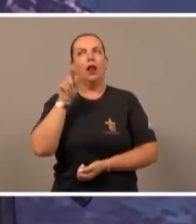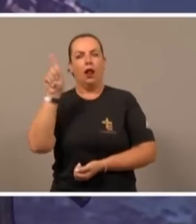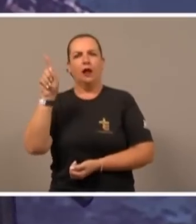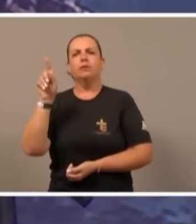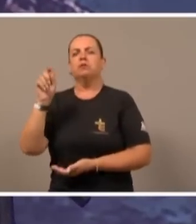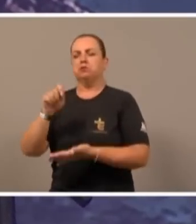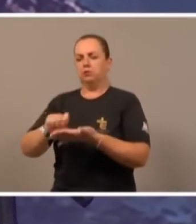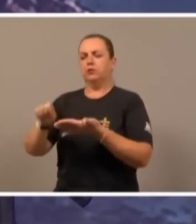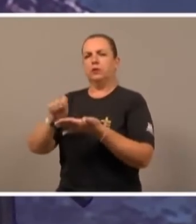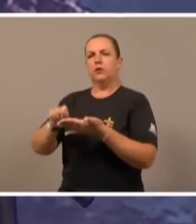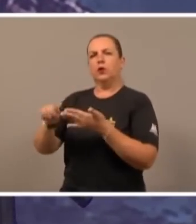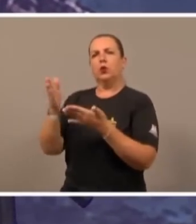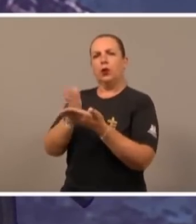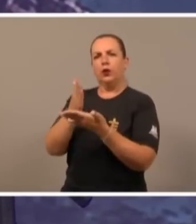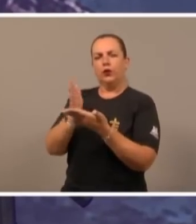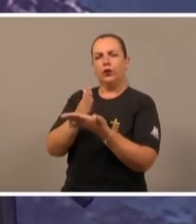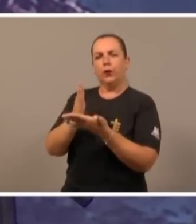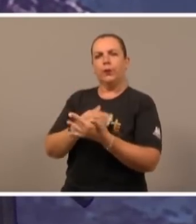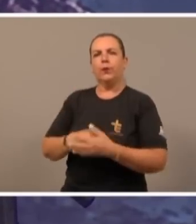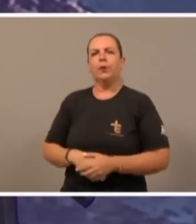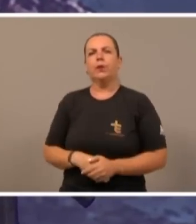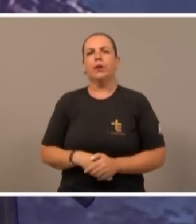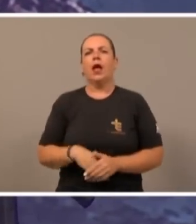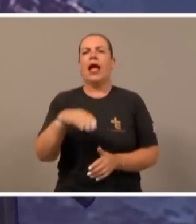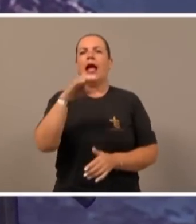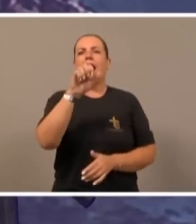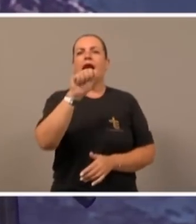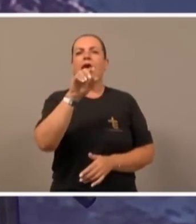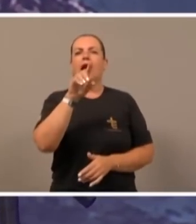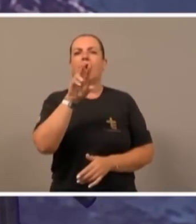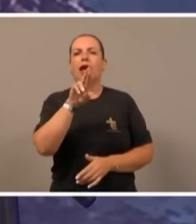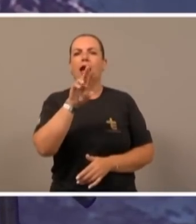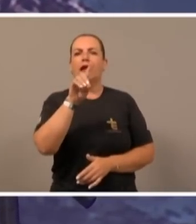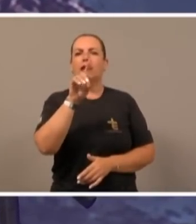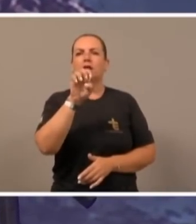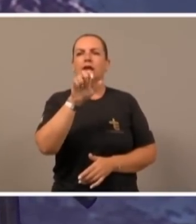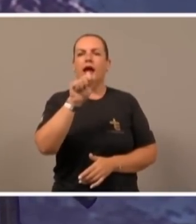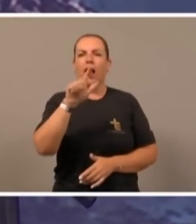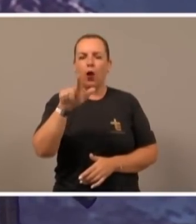livro do cardeal Robert Sara,